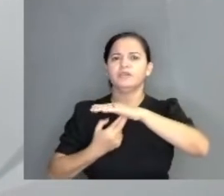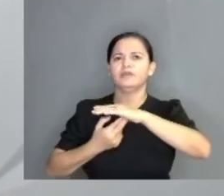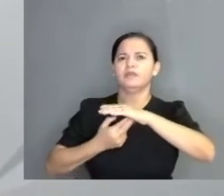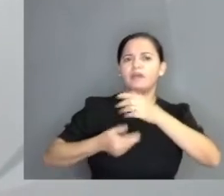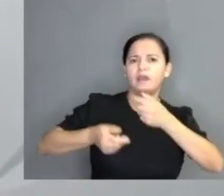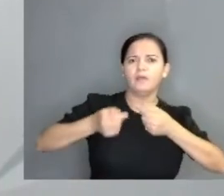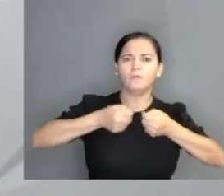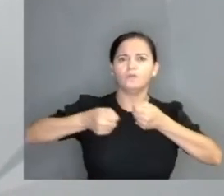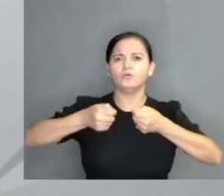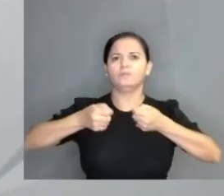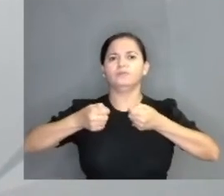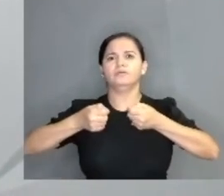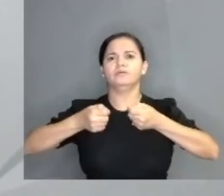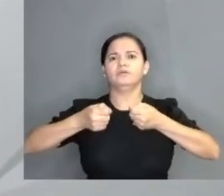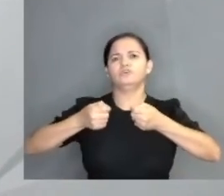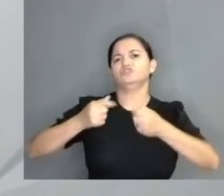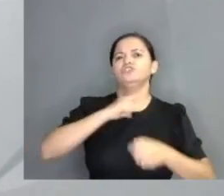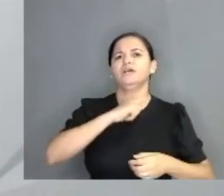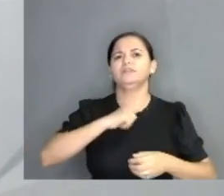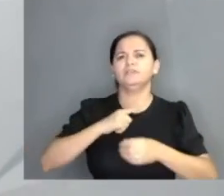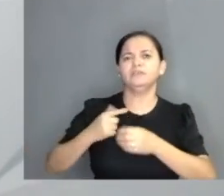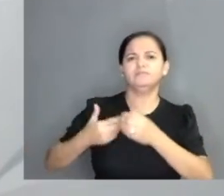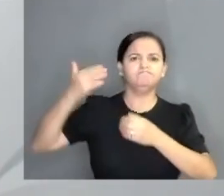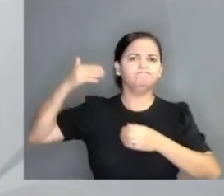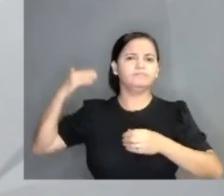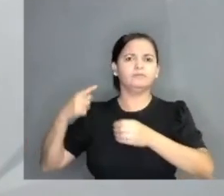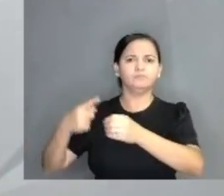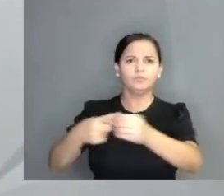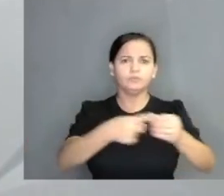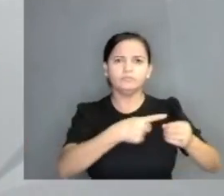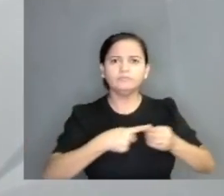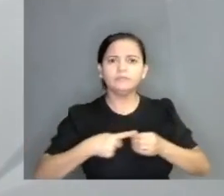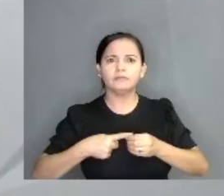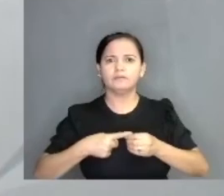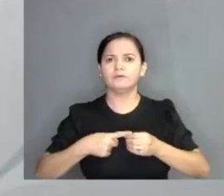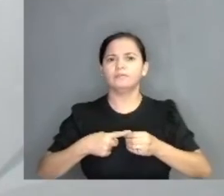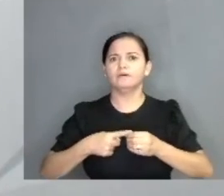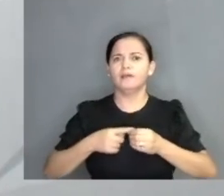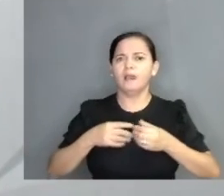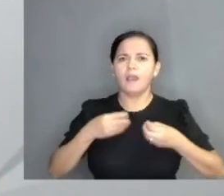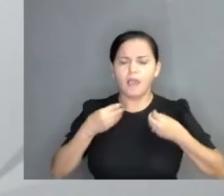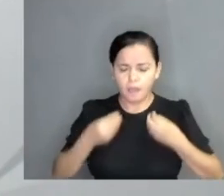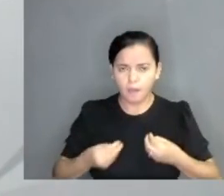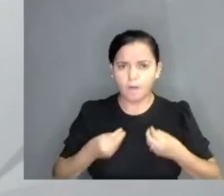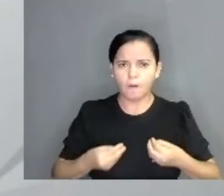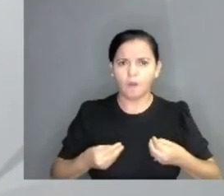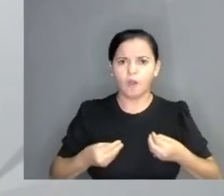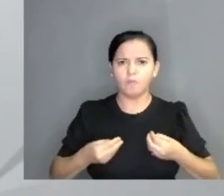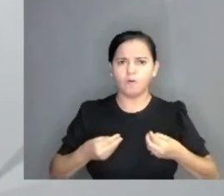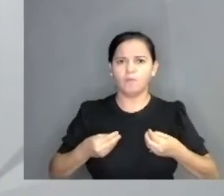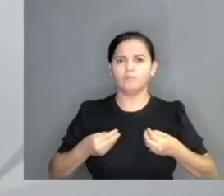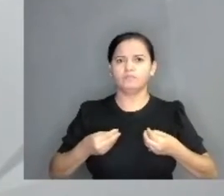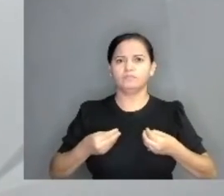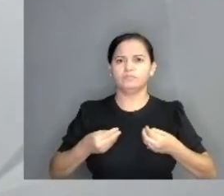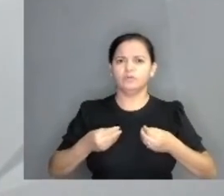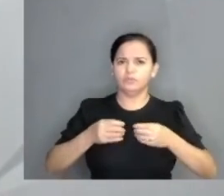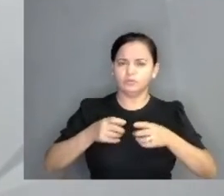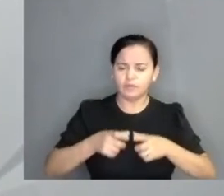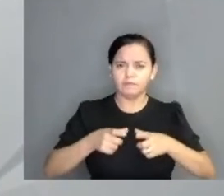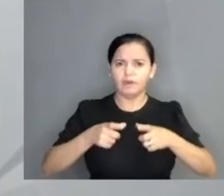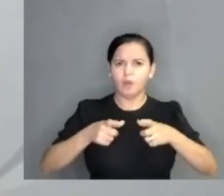tá certo? Então, estaria não renascendo, estaria aumentando, estaria havendo um